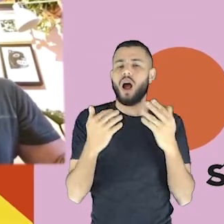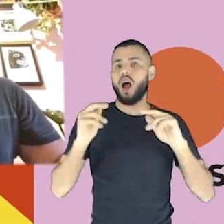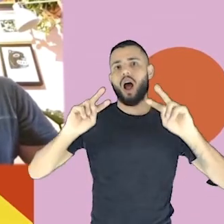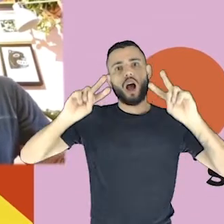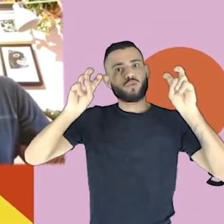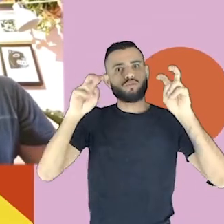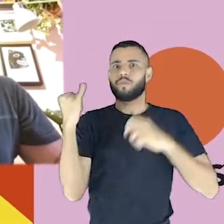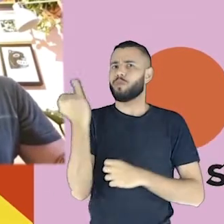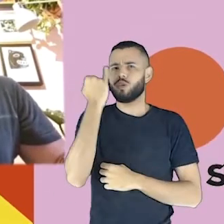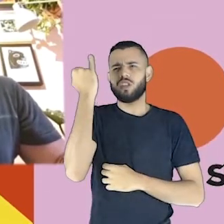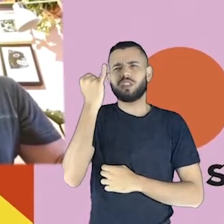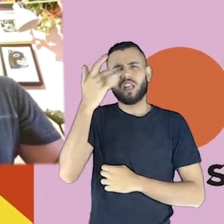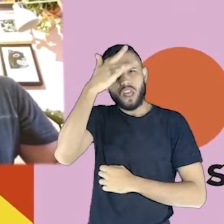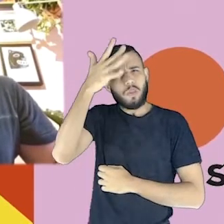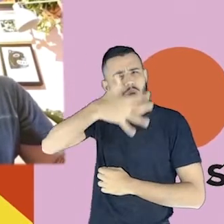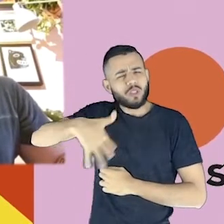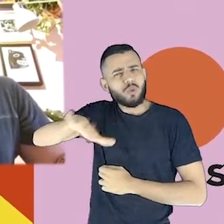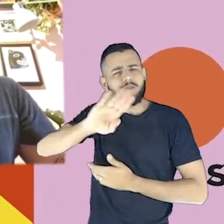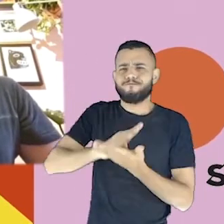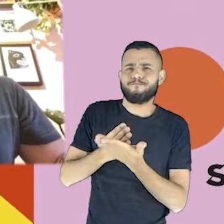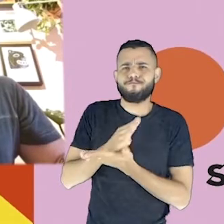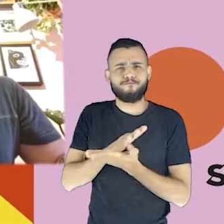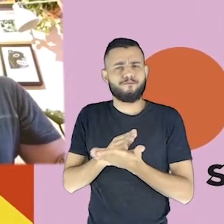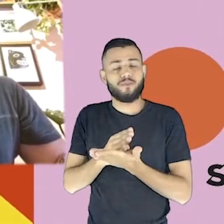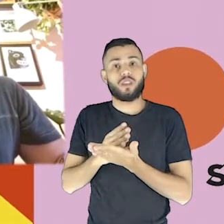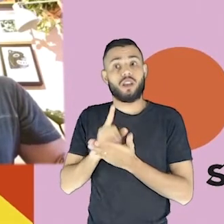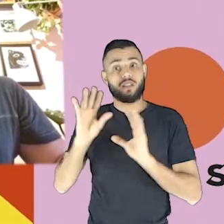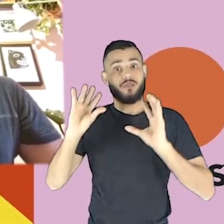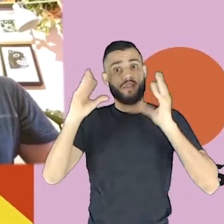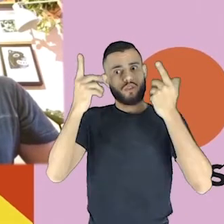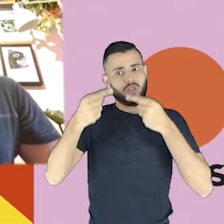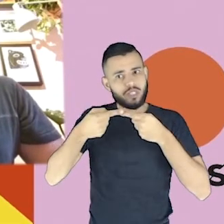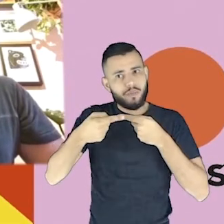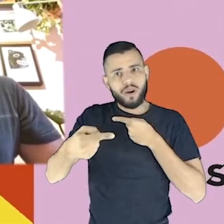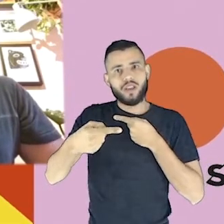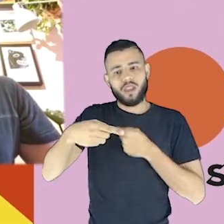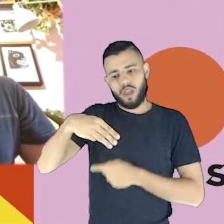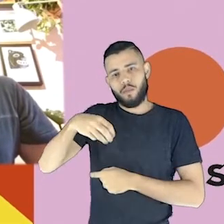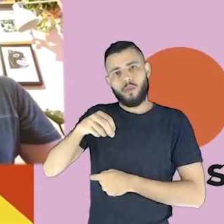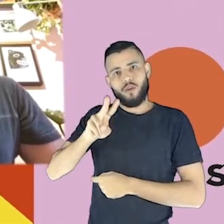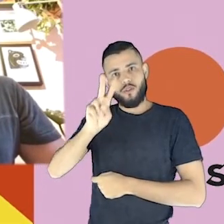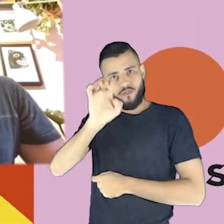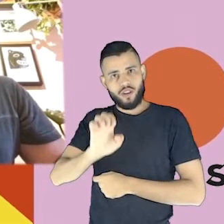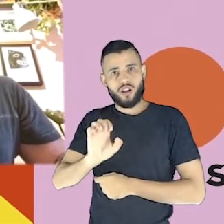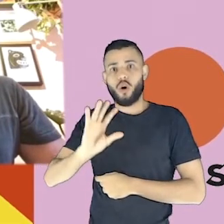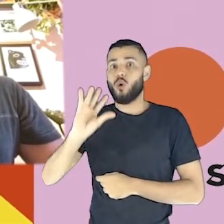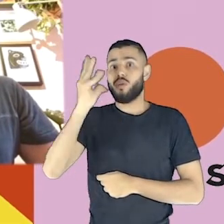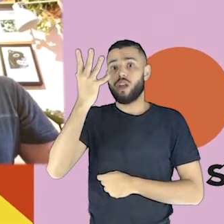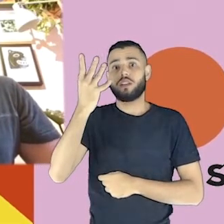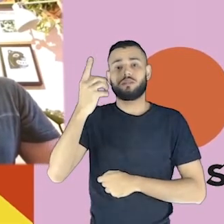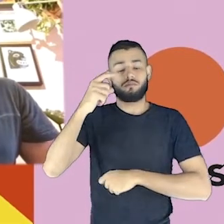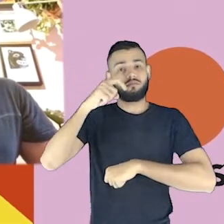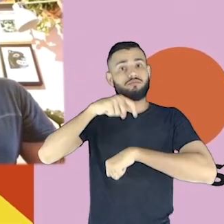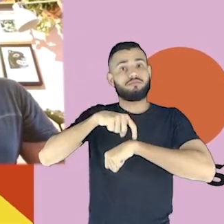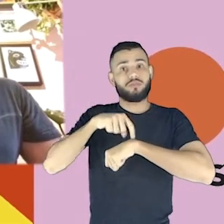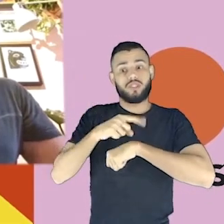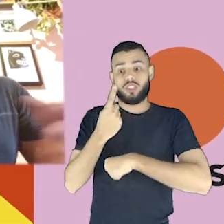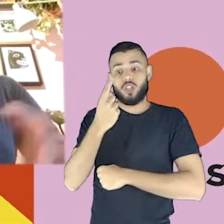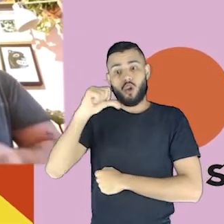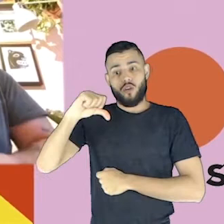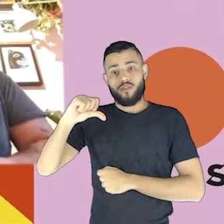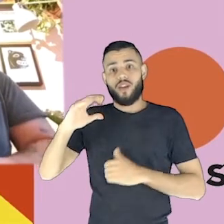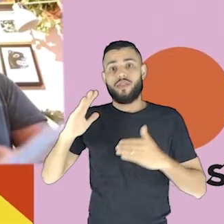e que incomodam a nação. Esse evento faz parte da Semana Move, que acontece no período de 19